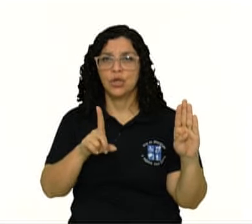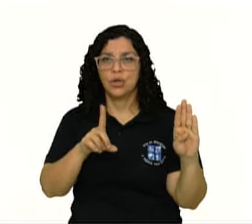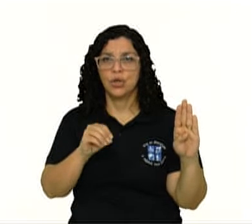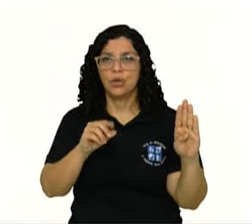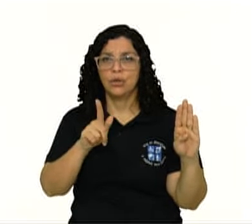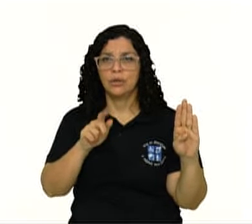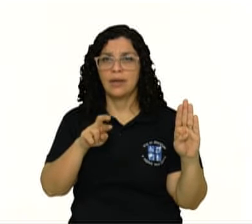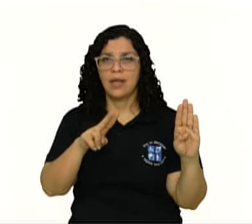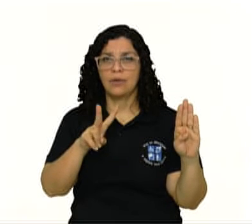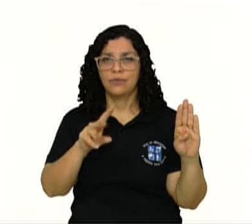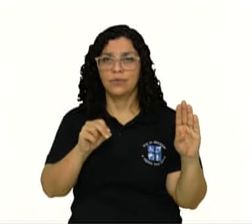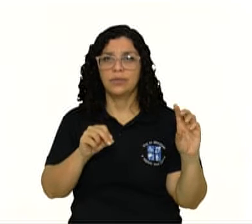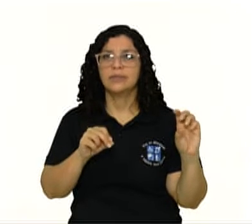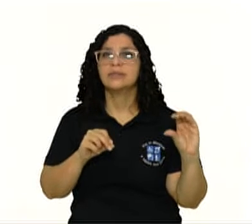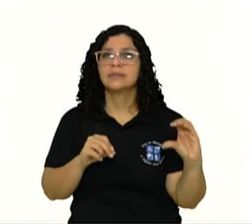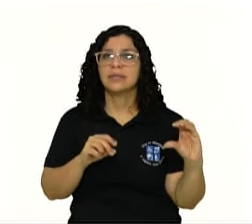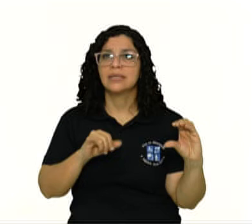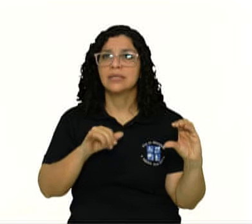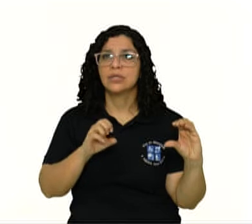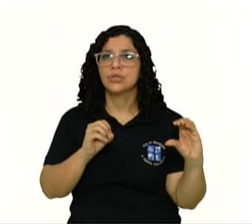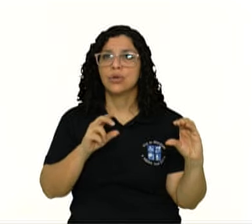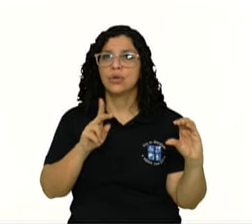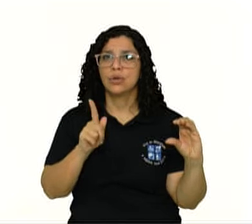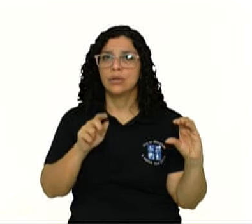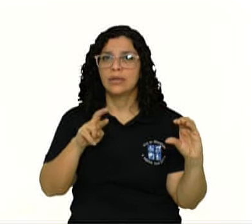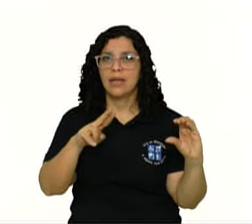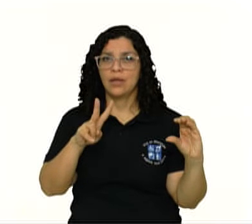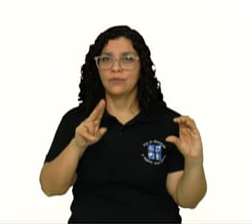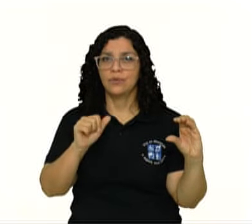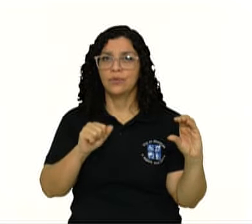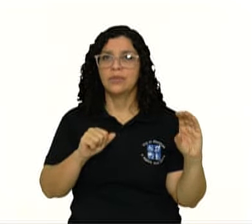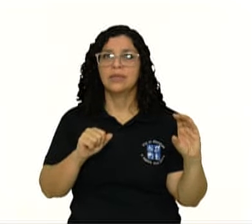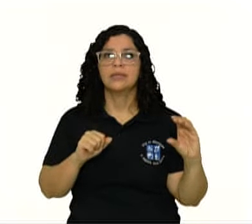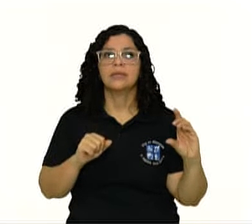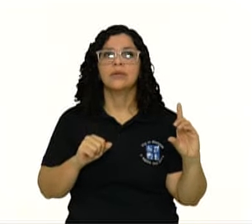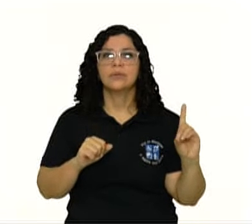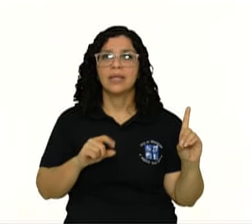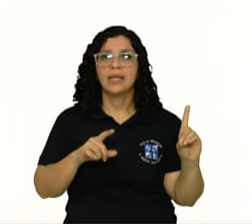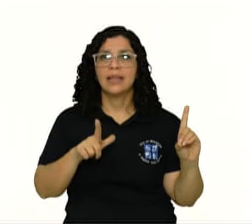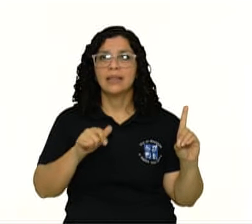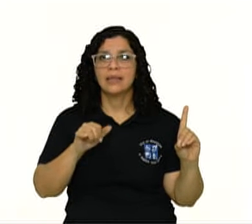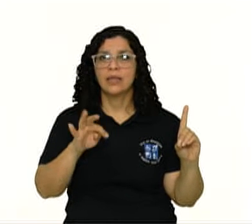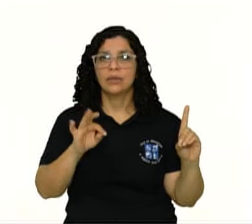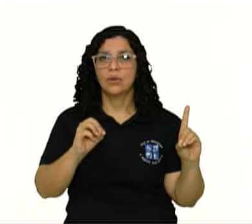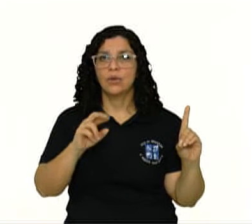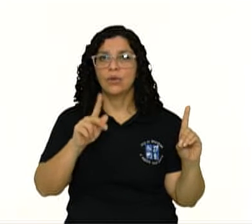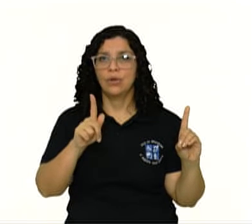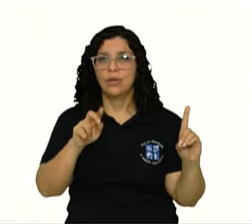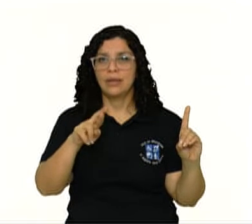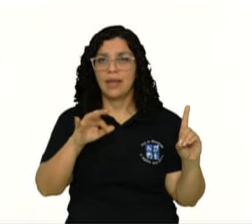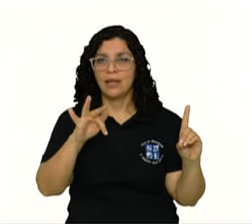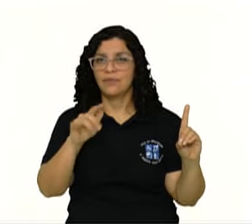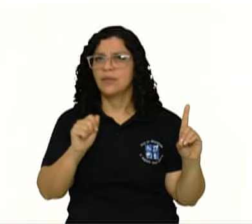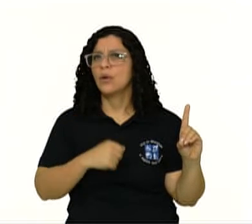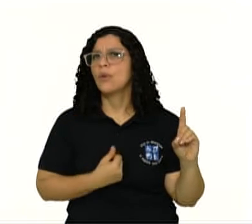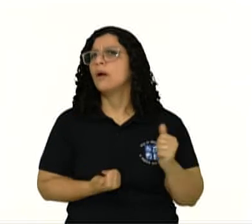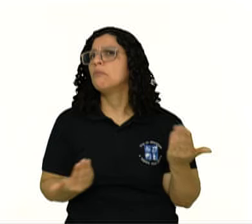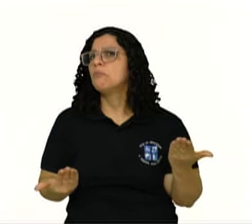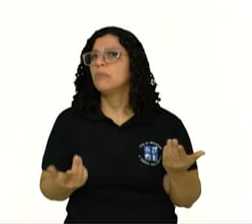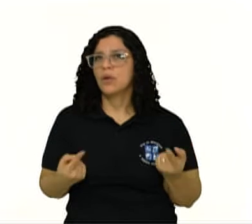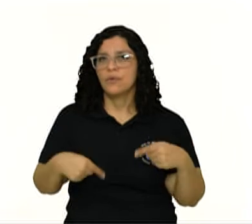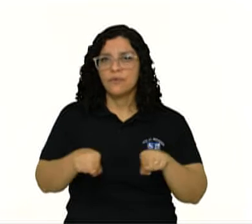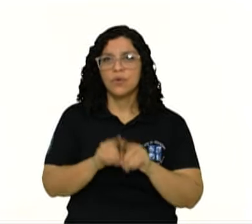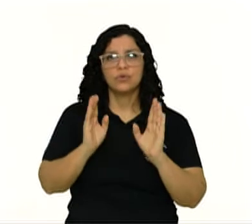C, isogravura. E alternativa D, litografia. Então, vou deixar um tempo para vocês e daqui a pouco